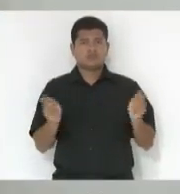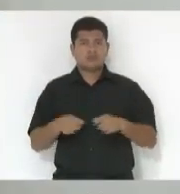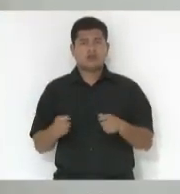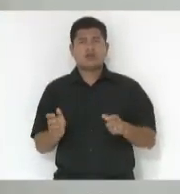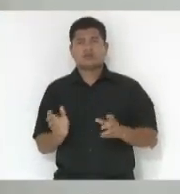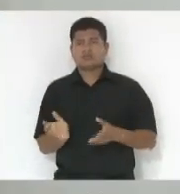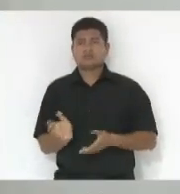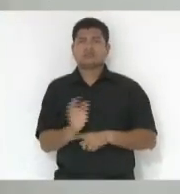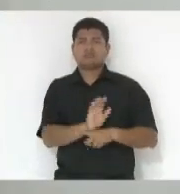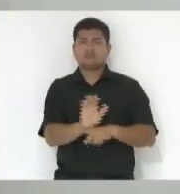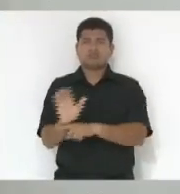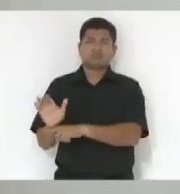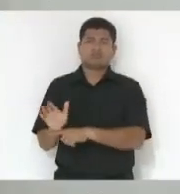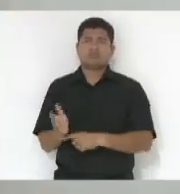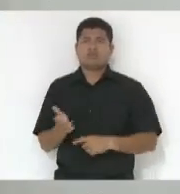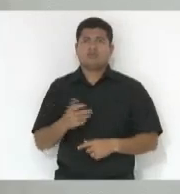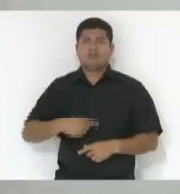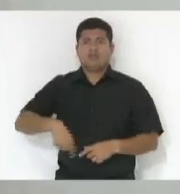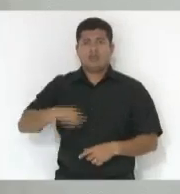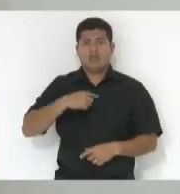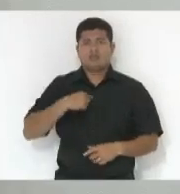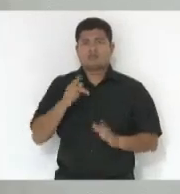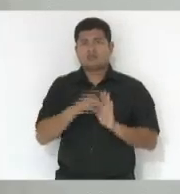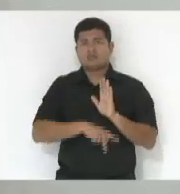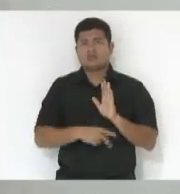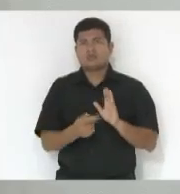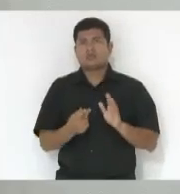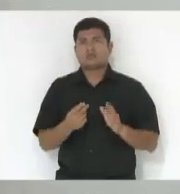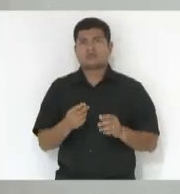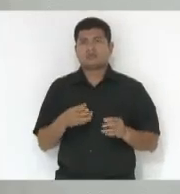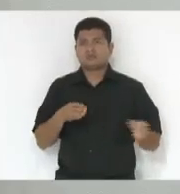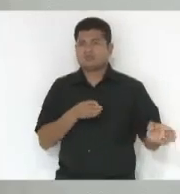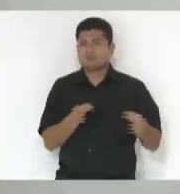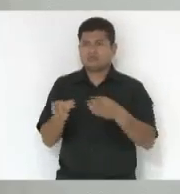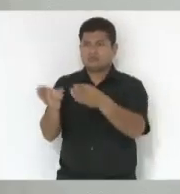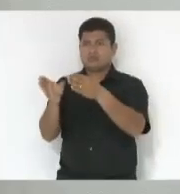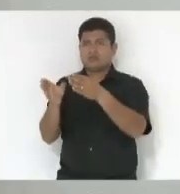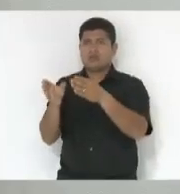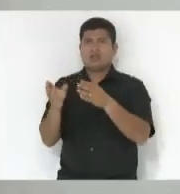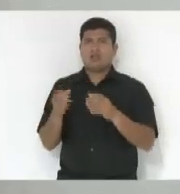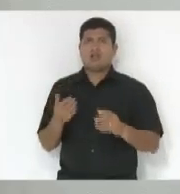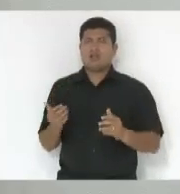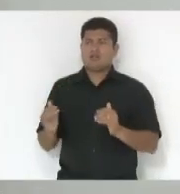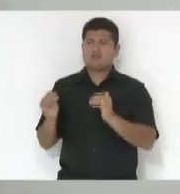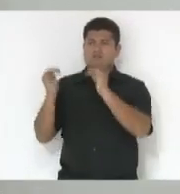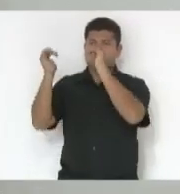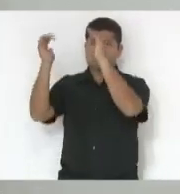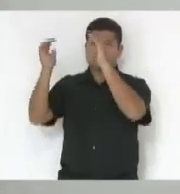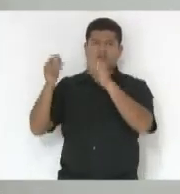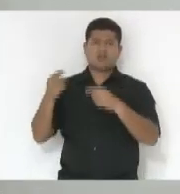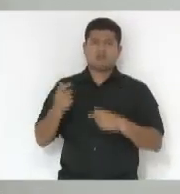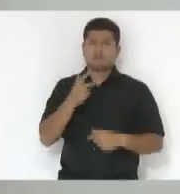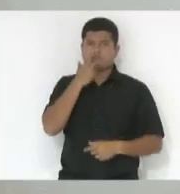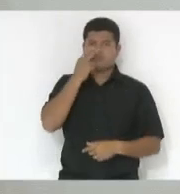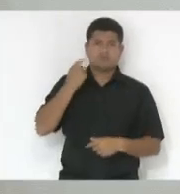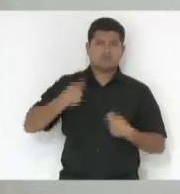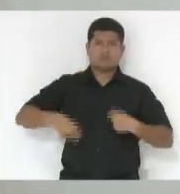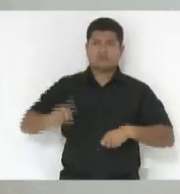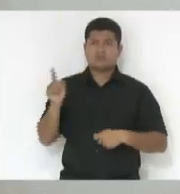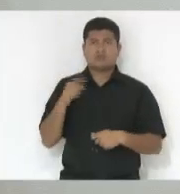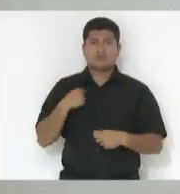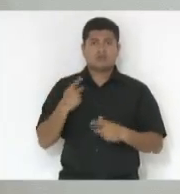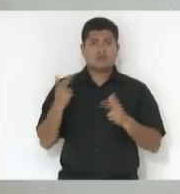esses projetos não tenham direção para atender uma classe que realmente não precise tanto quanto a